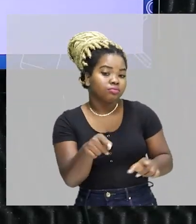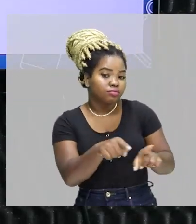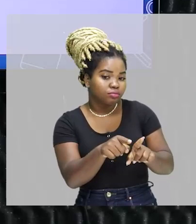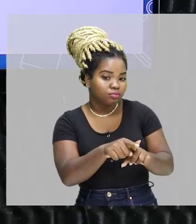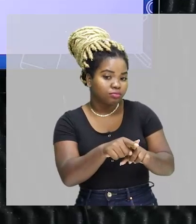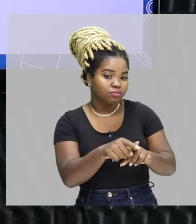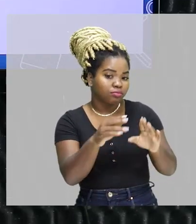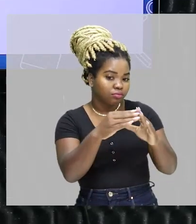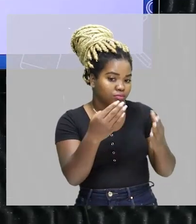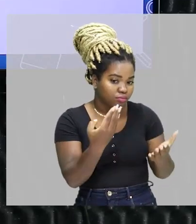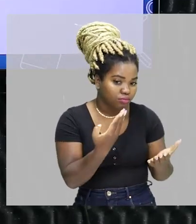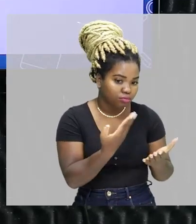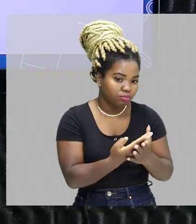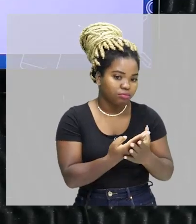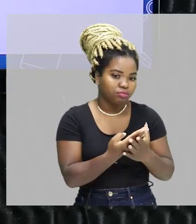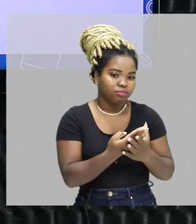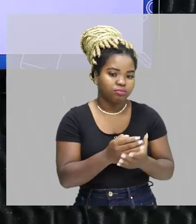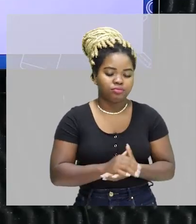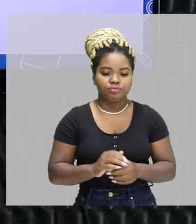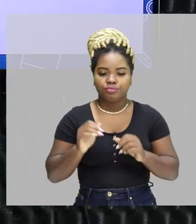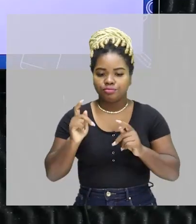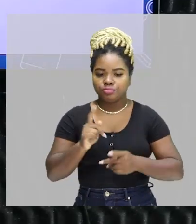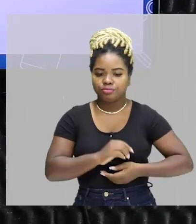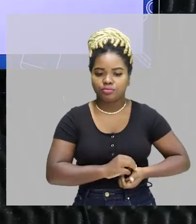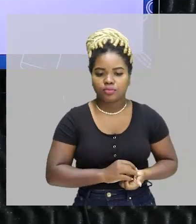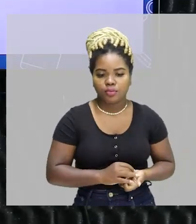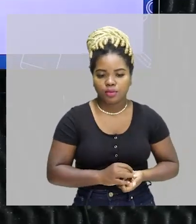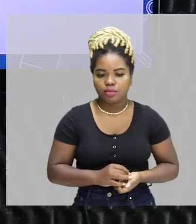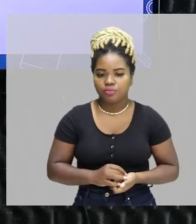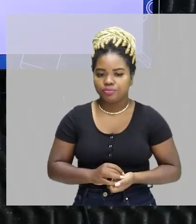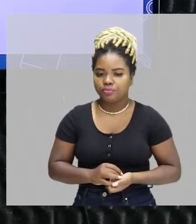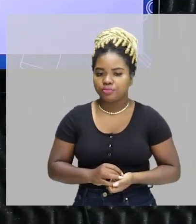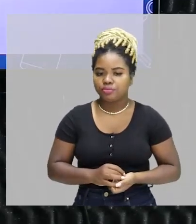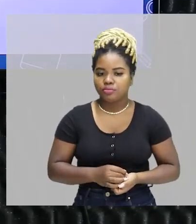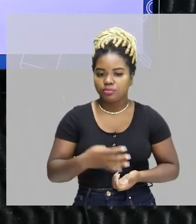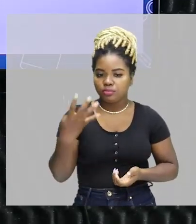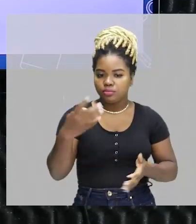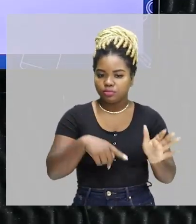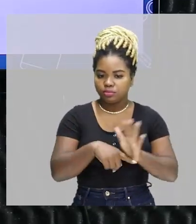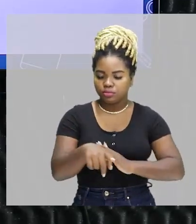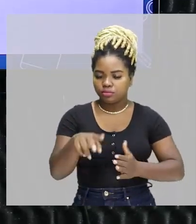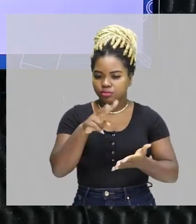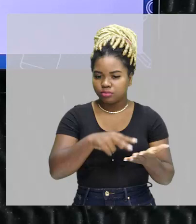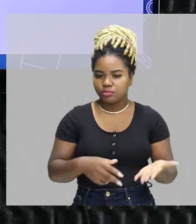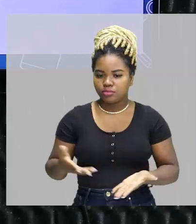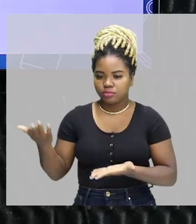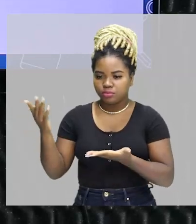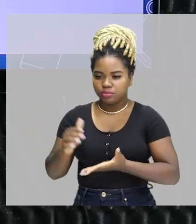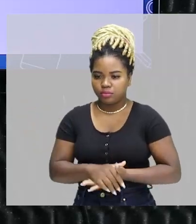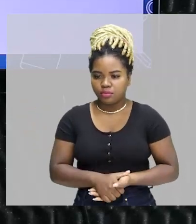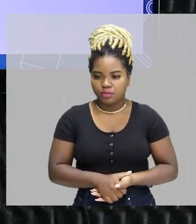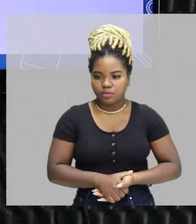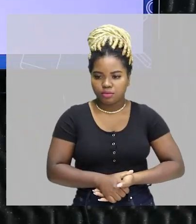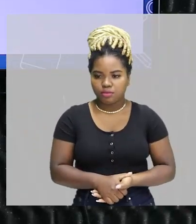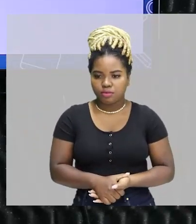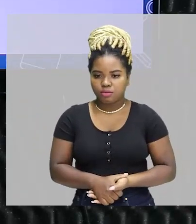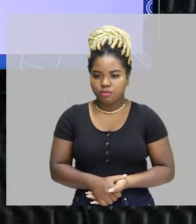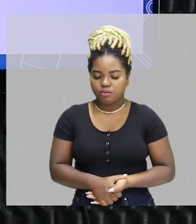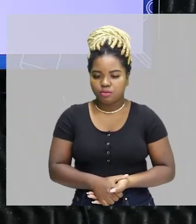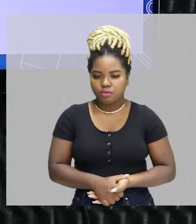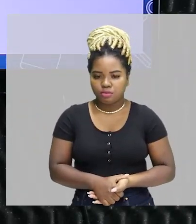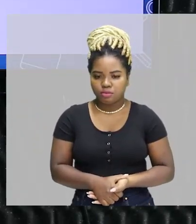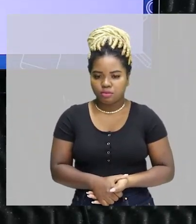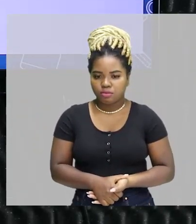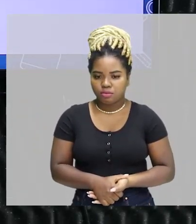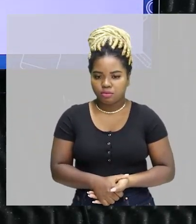né, aulas que estão aqui dispostas para vocês, ok? Assinale a alternativa que identifica corretamente o filósofo que